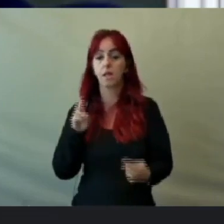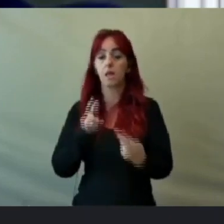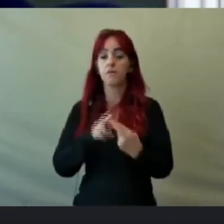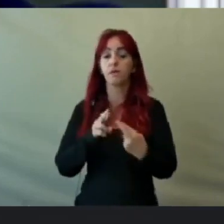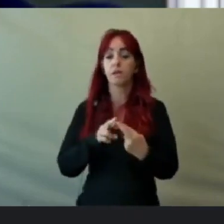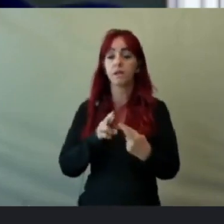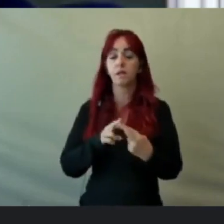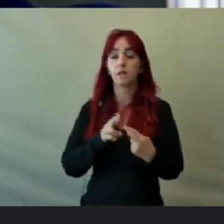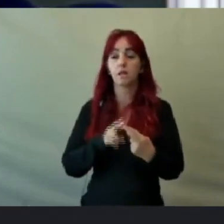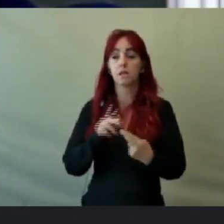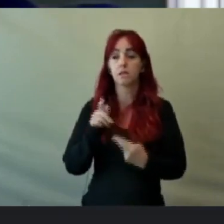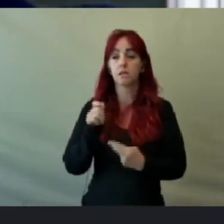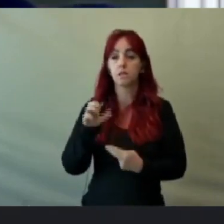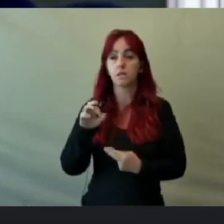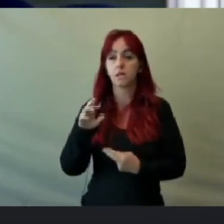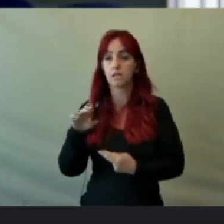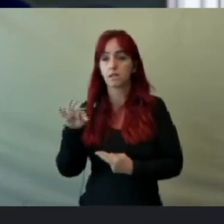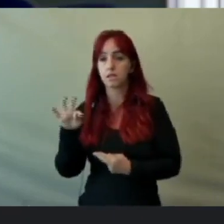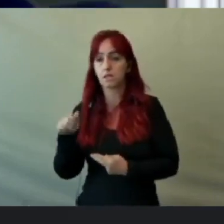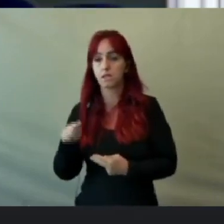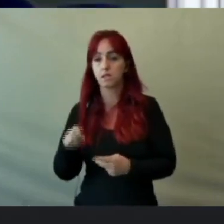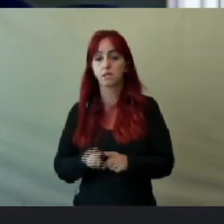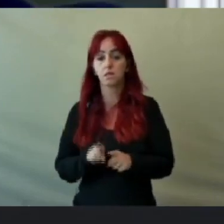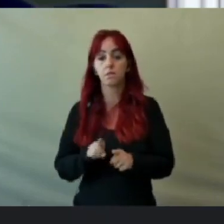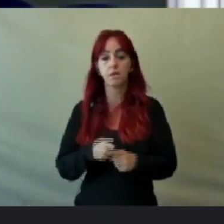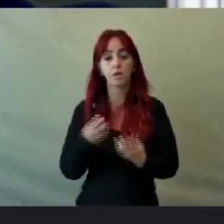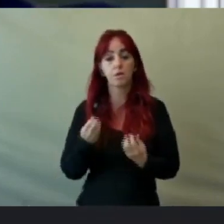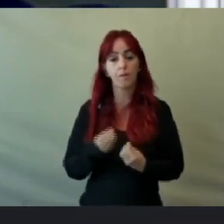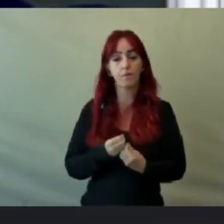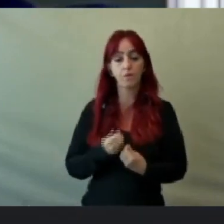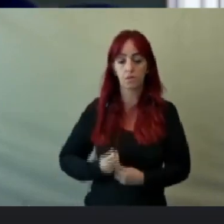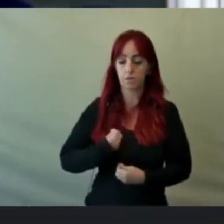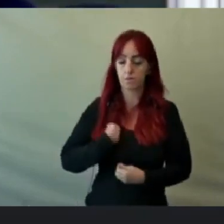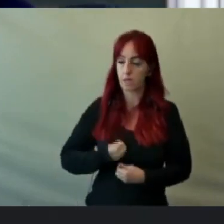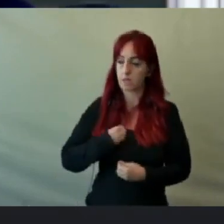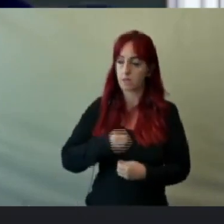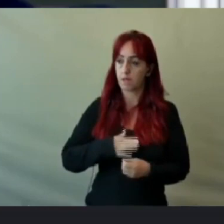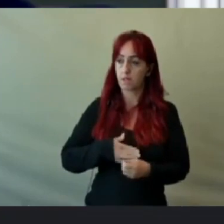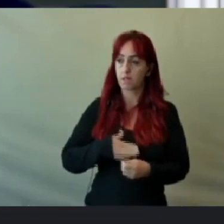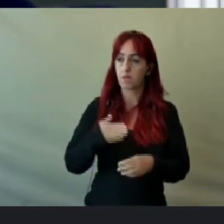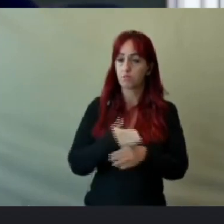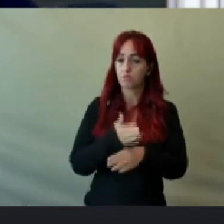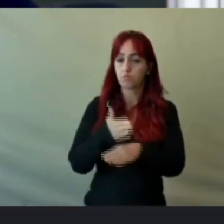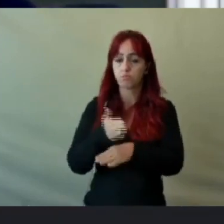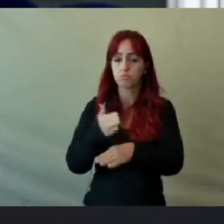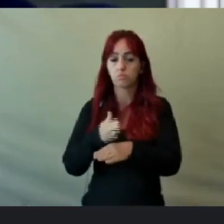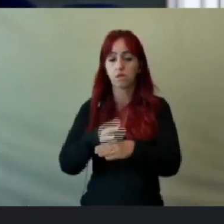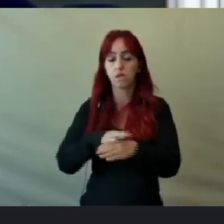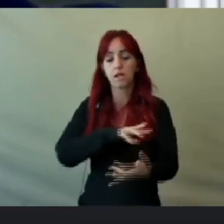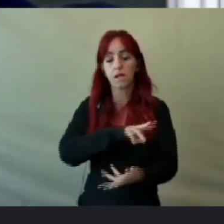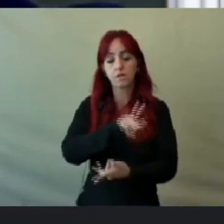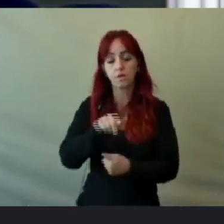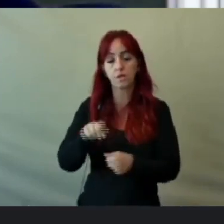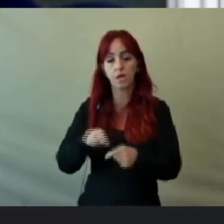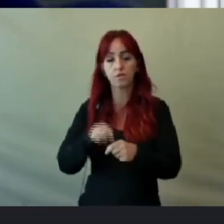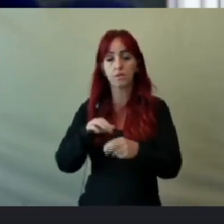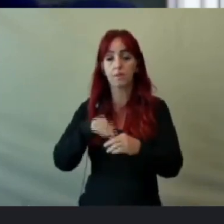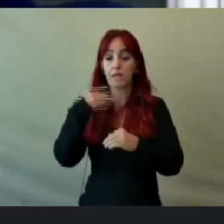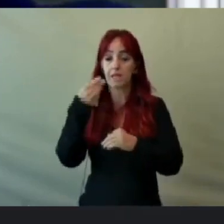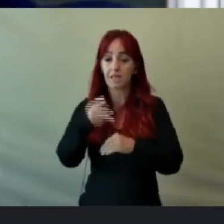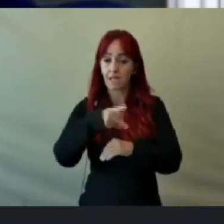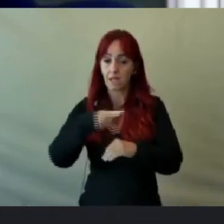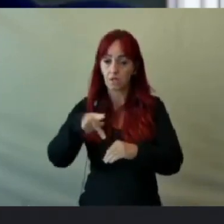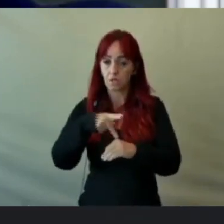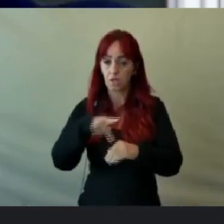participações nacionais e internacionais acho que pode validar nesse sentido né doutora Carla porque vereador